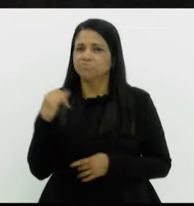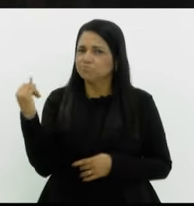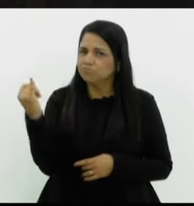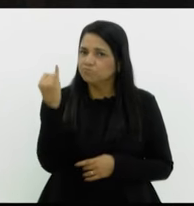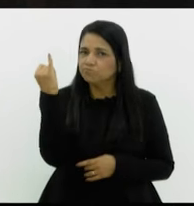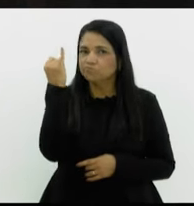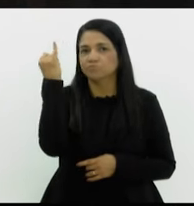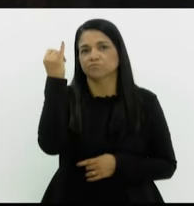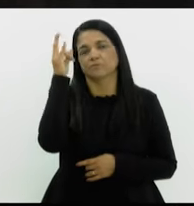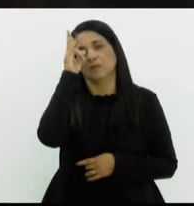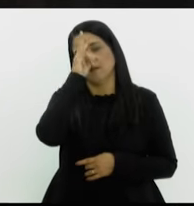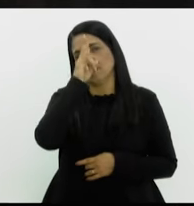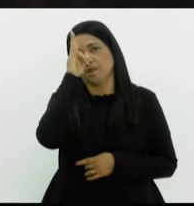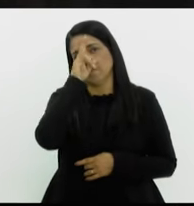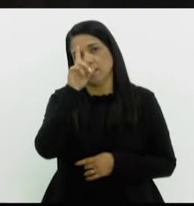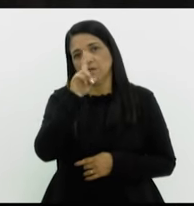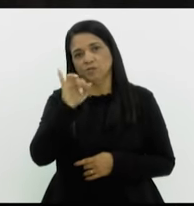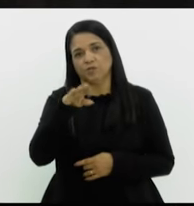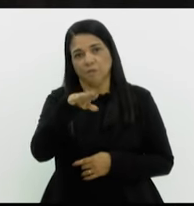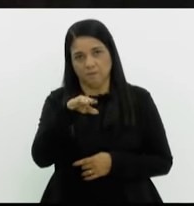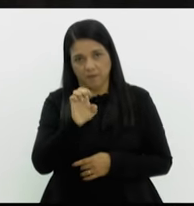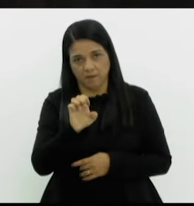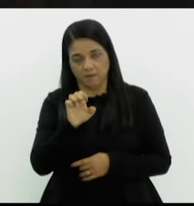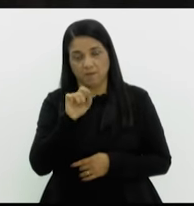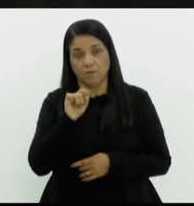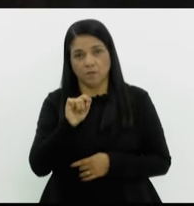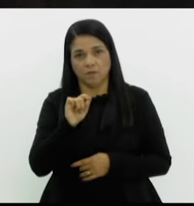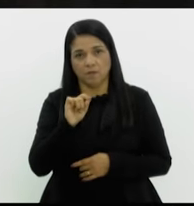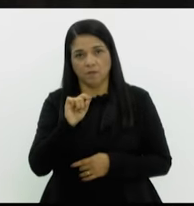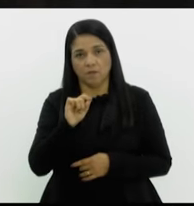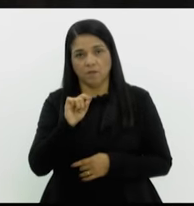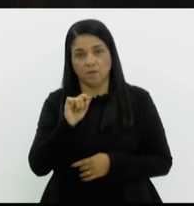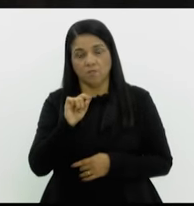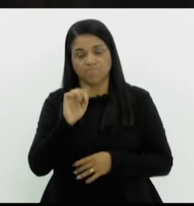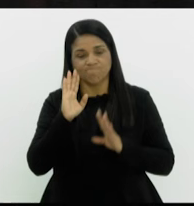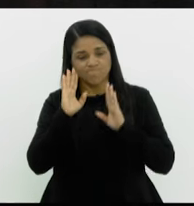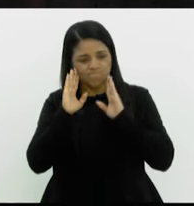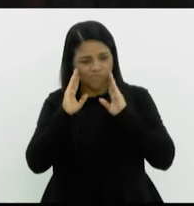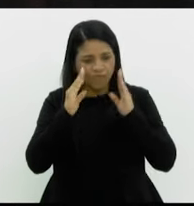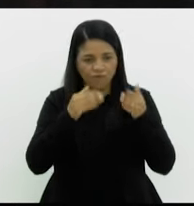importante lembrar esse dia, tirando o enfoque comercial.